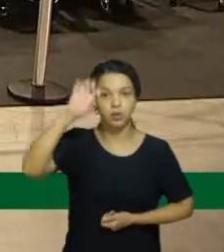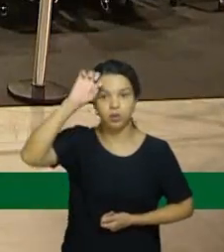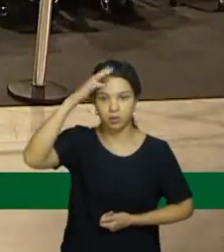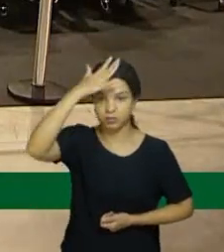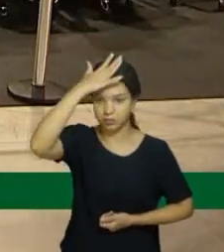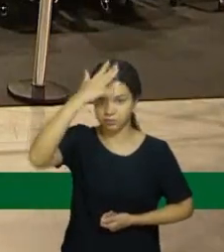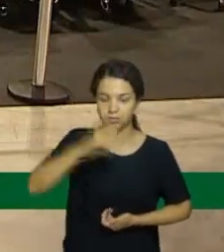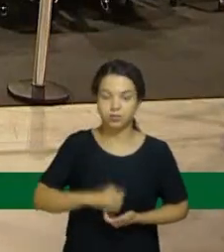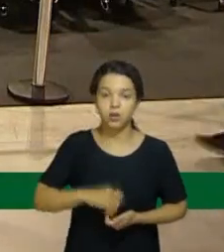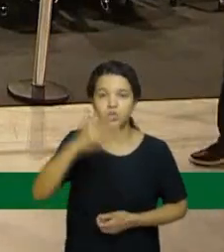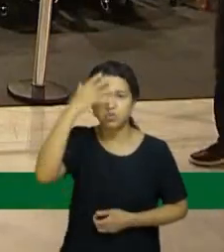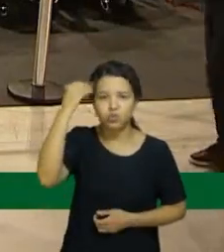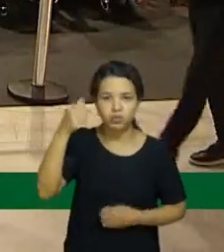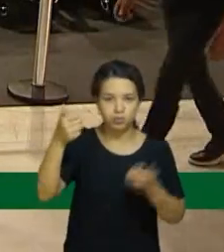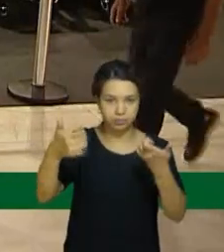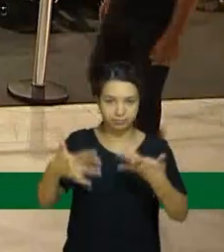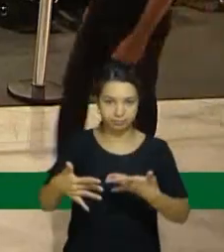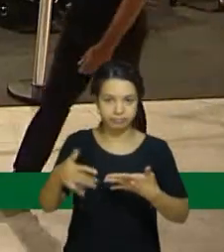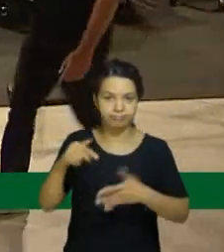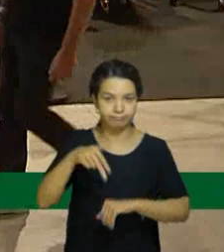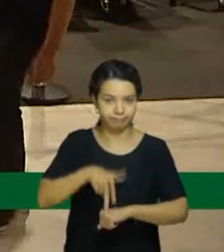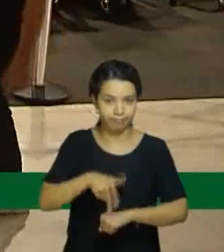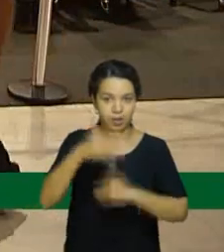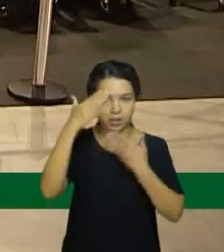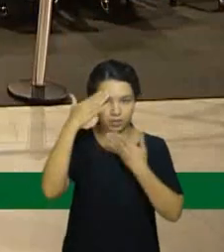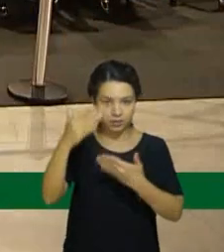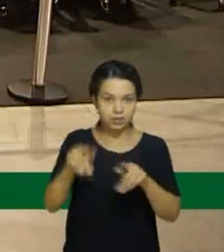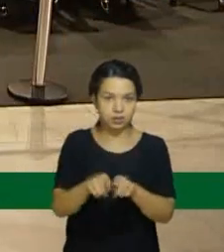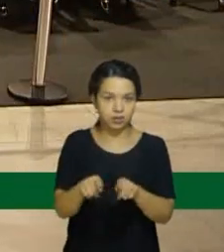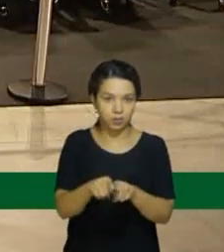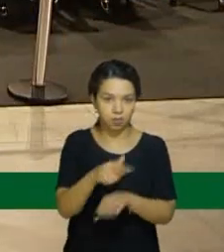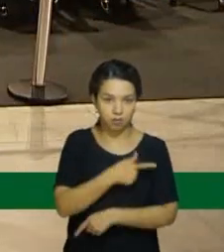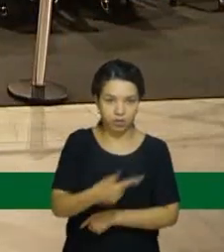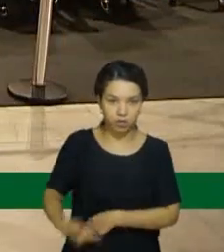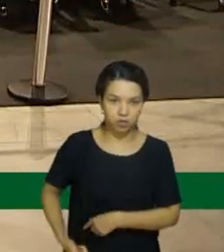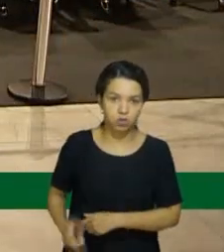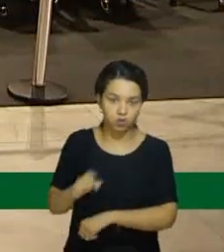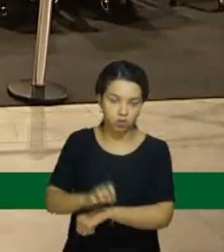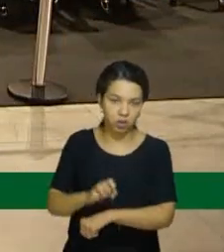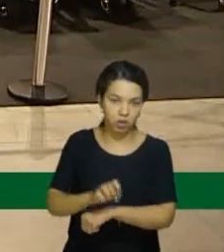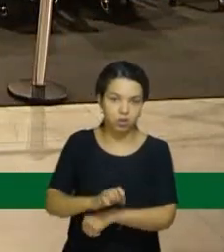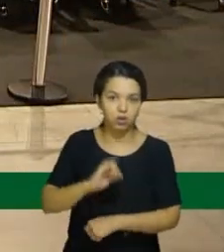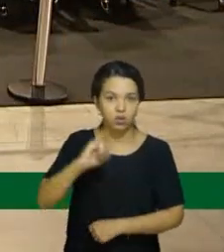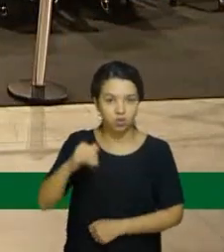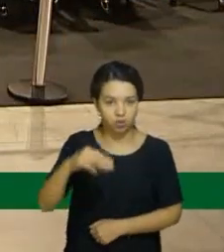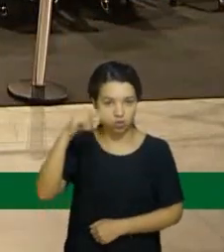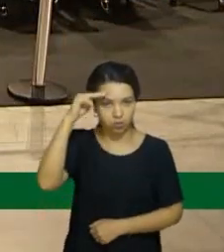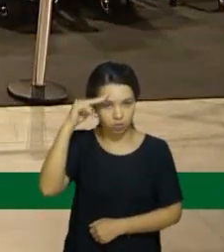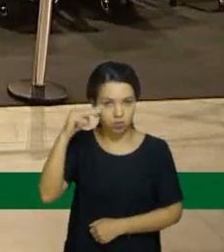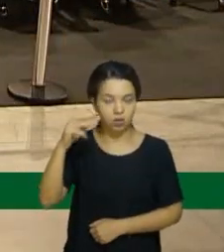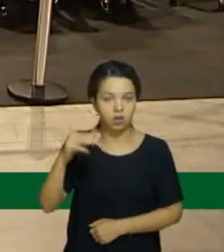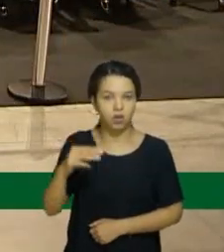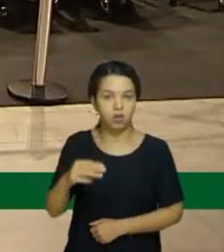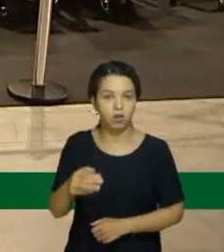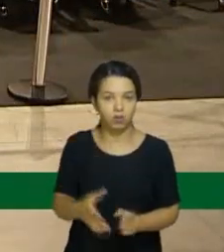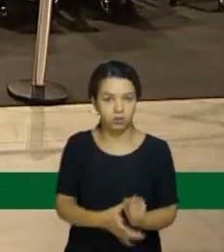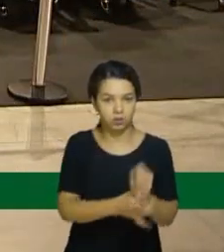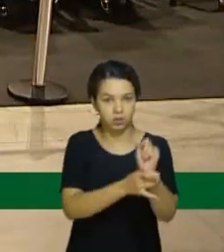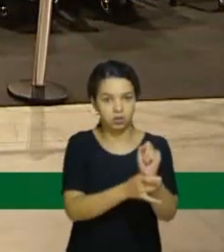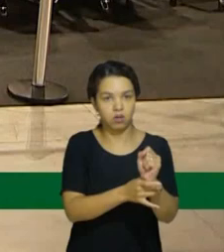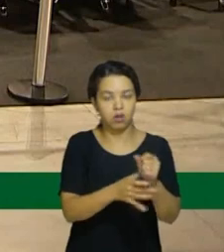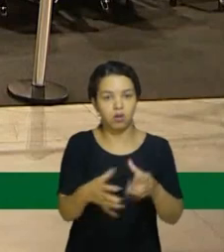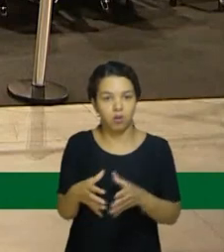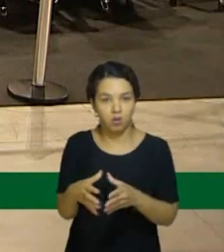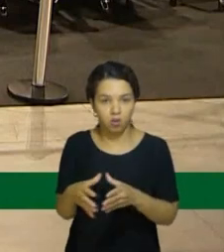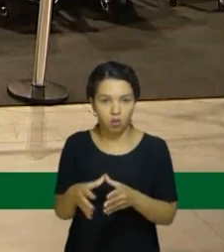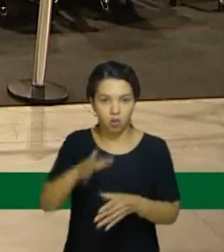esqueci de falar ali na Tribuna de agradecer também o governador do Estado Jorginho Melo as forças de segurança nosso nosso